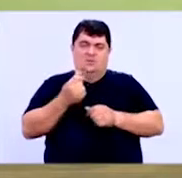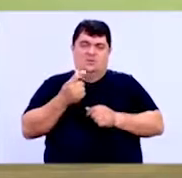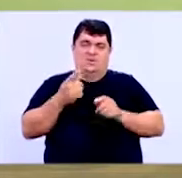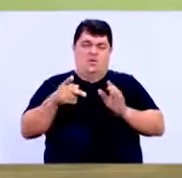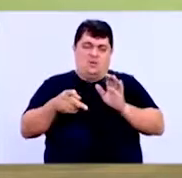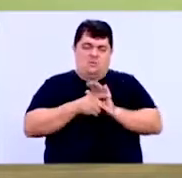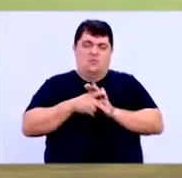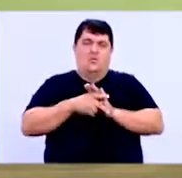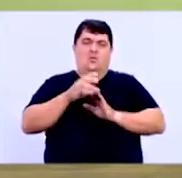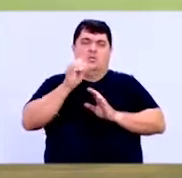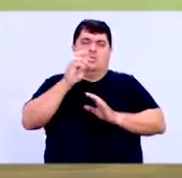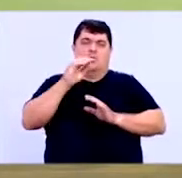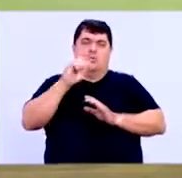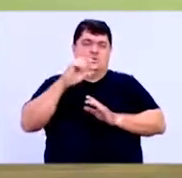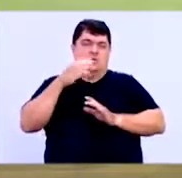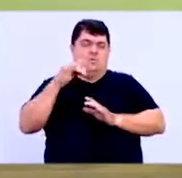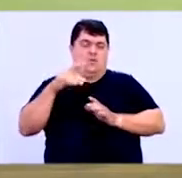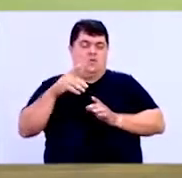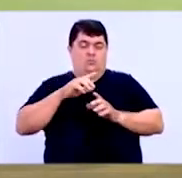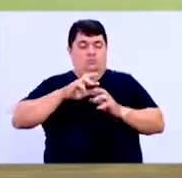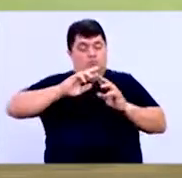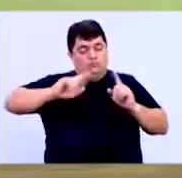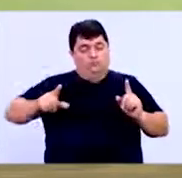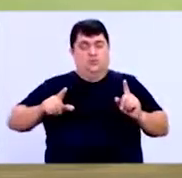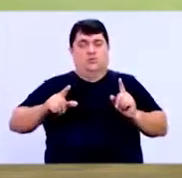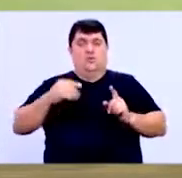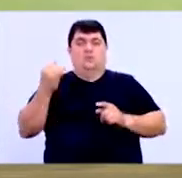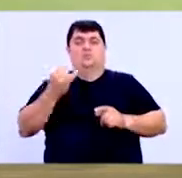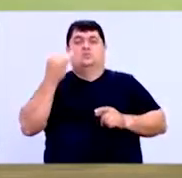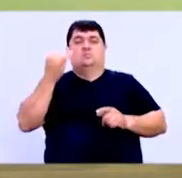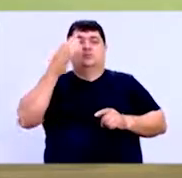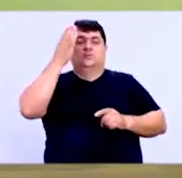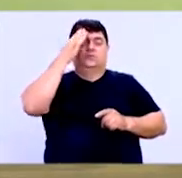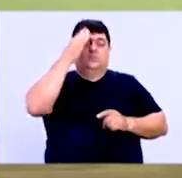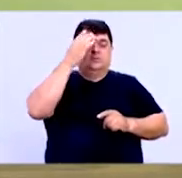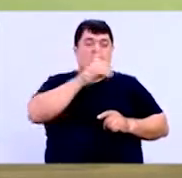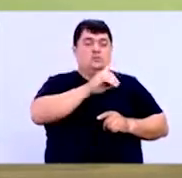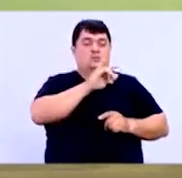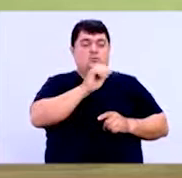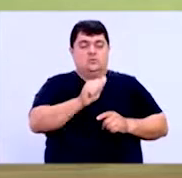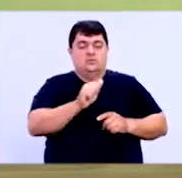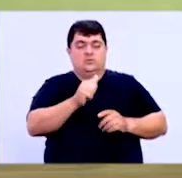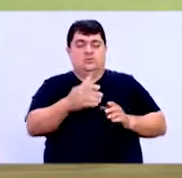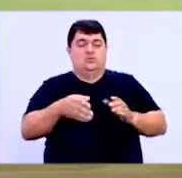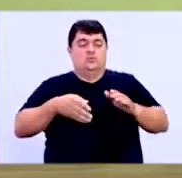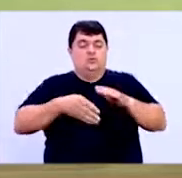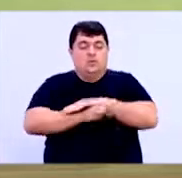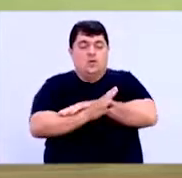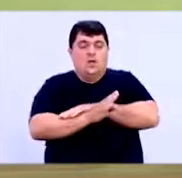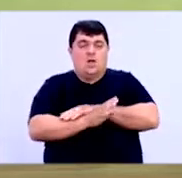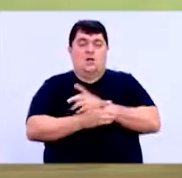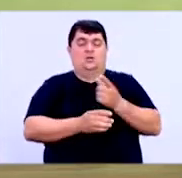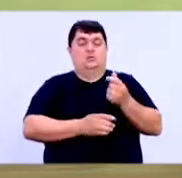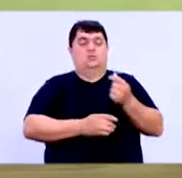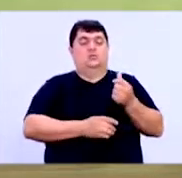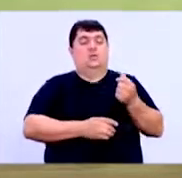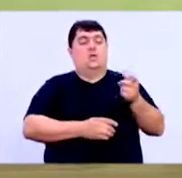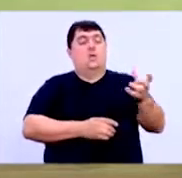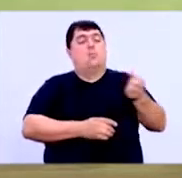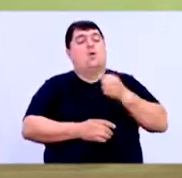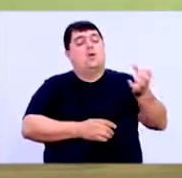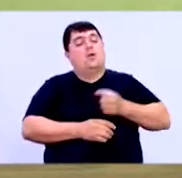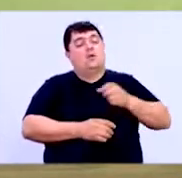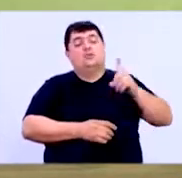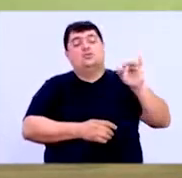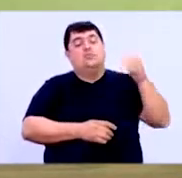é um orçamento à parte, e isso que a gente está querendo mostrar. É importante saber as datas das suas entradas de dinheiro, a data do pagamento das vendas